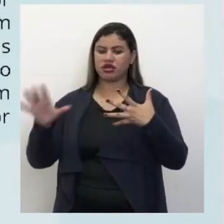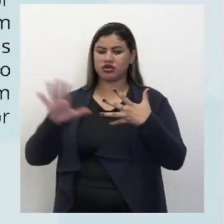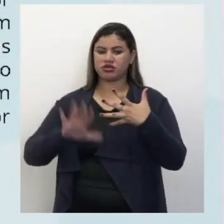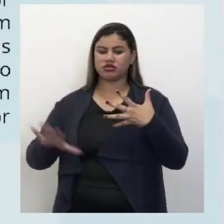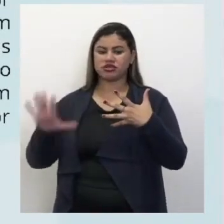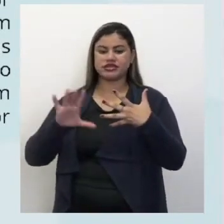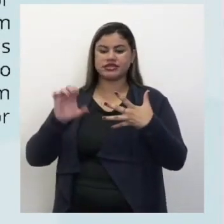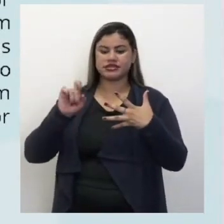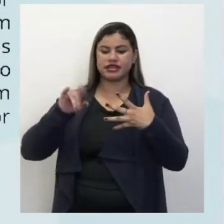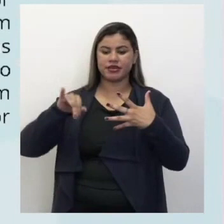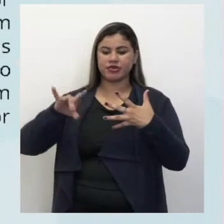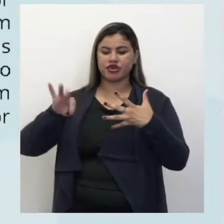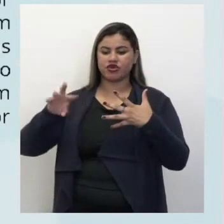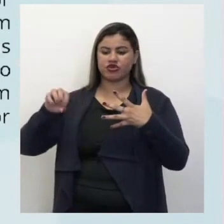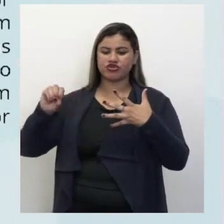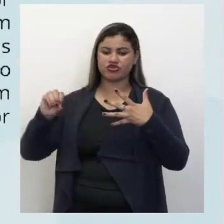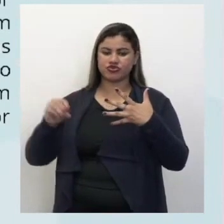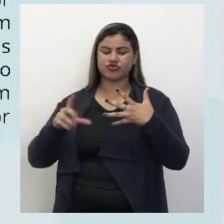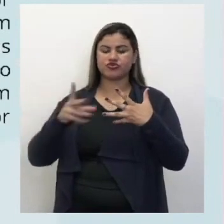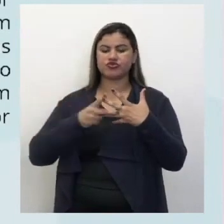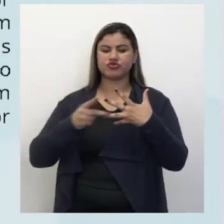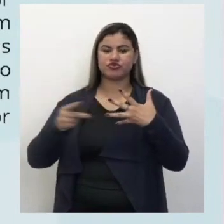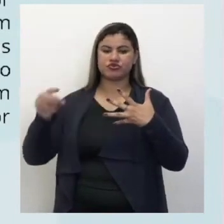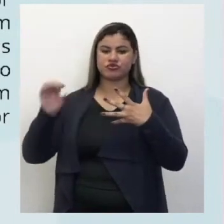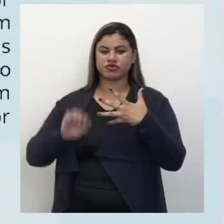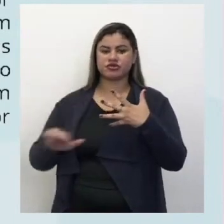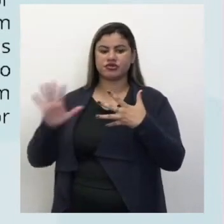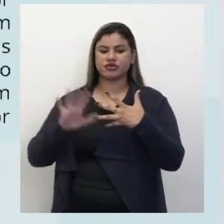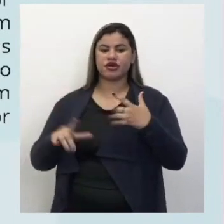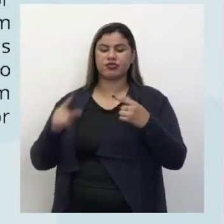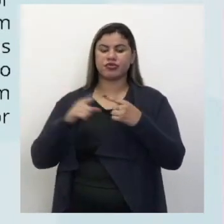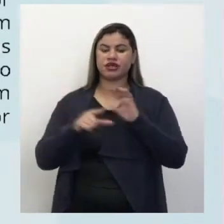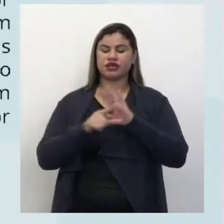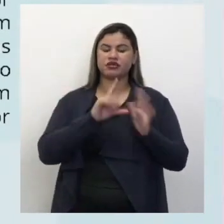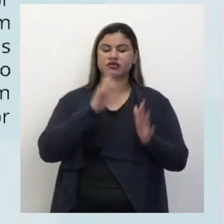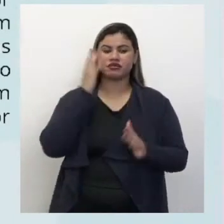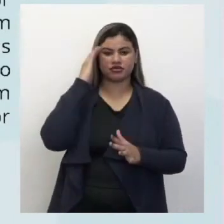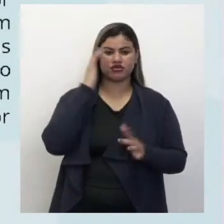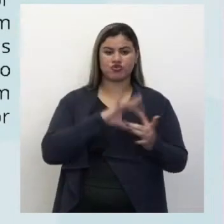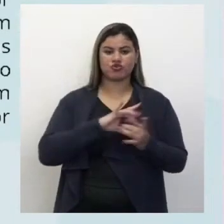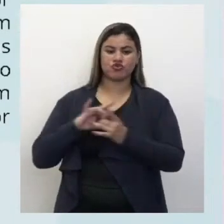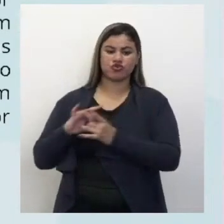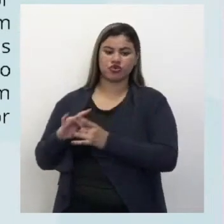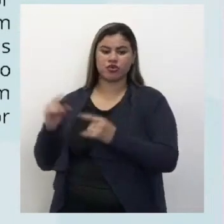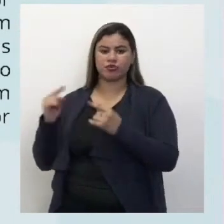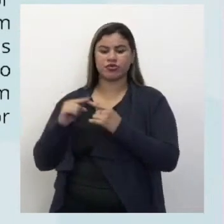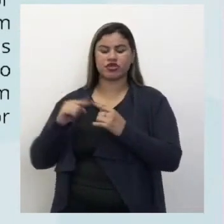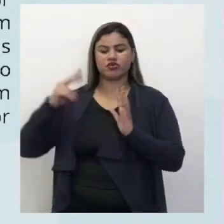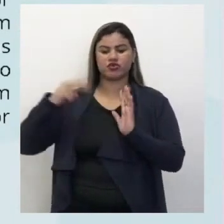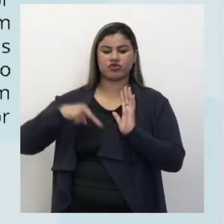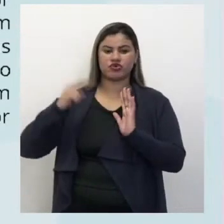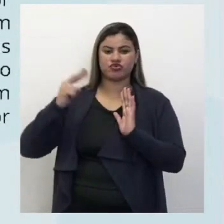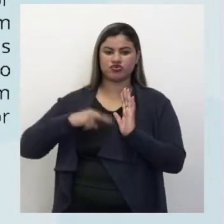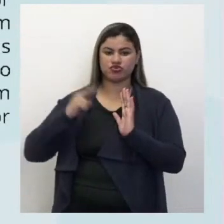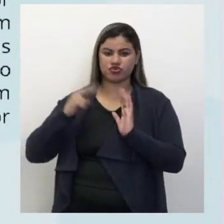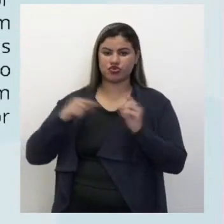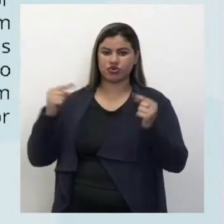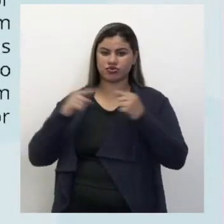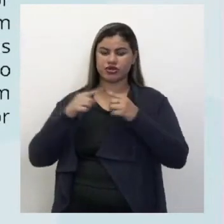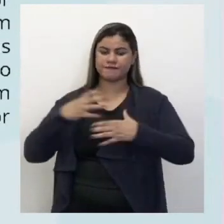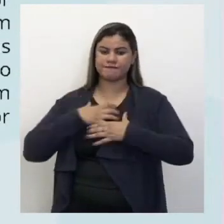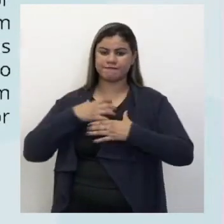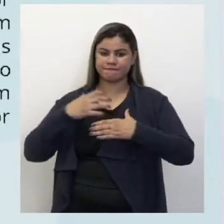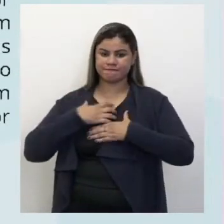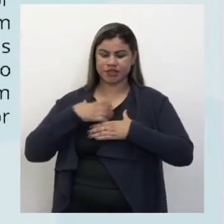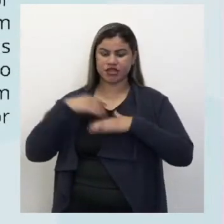de comunicação, a parte de entender o texto no contexto aí, ou seja, da forma como o leitor atribui sentido